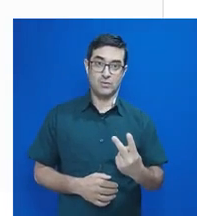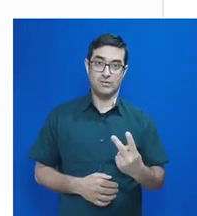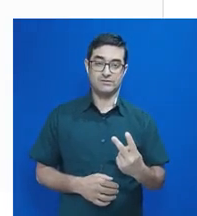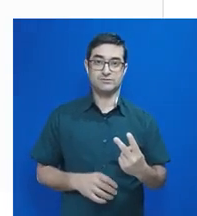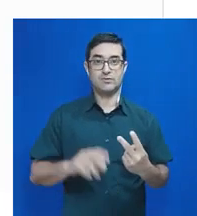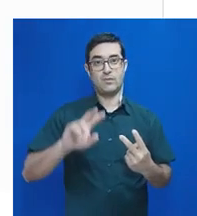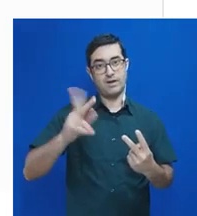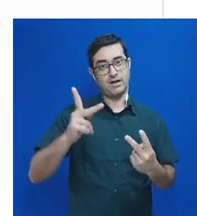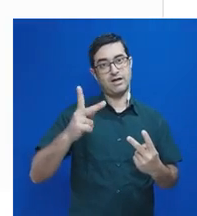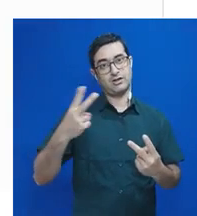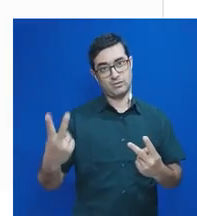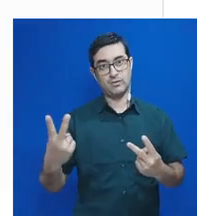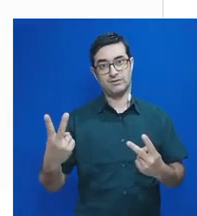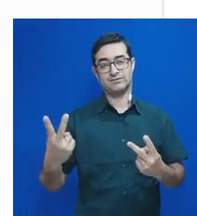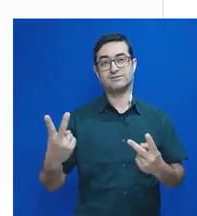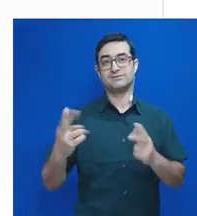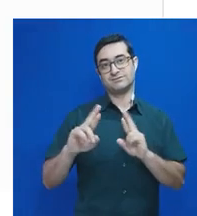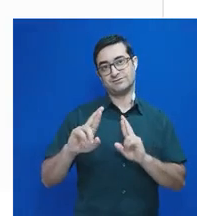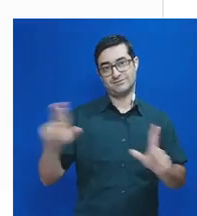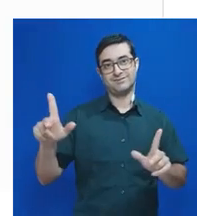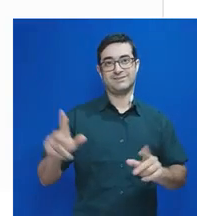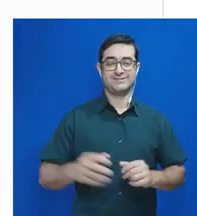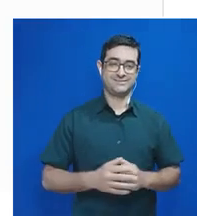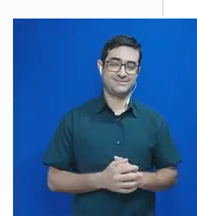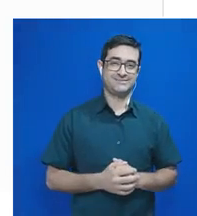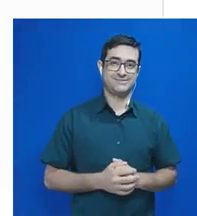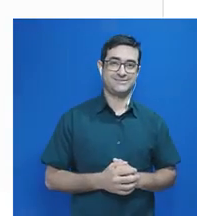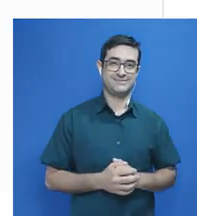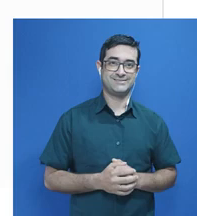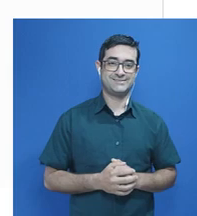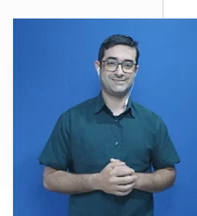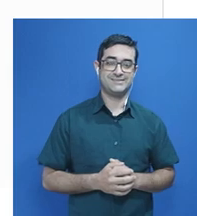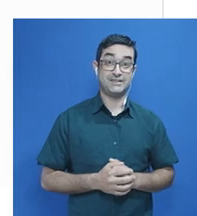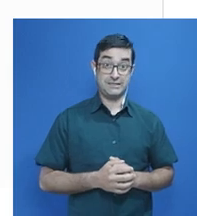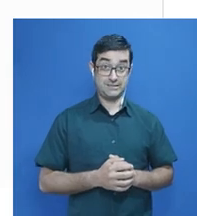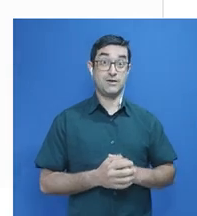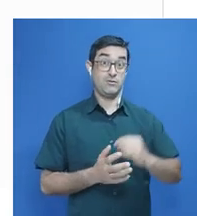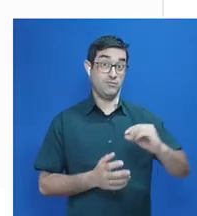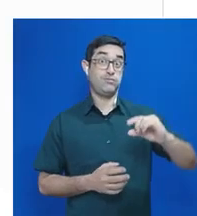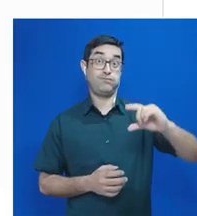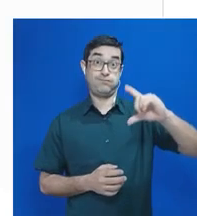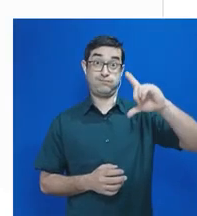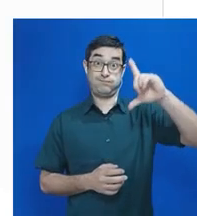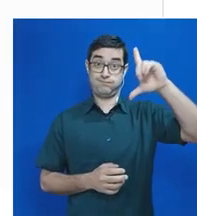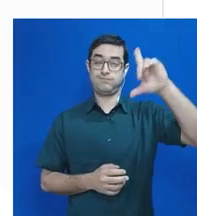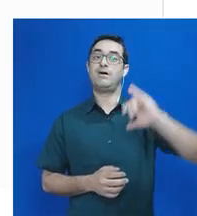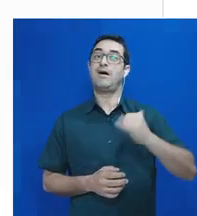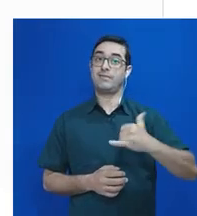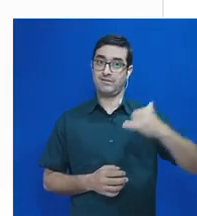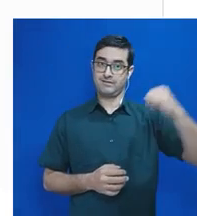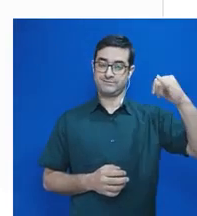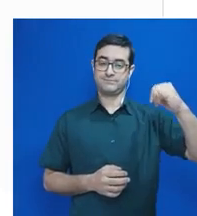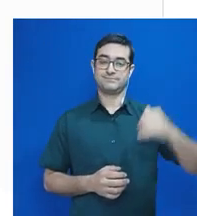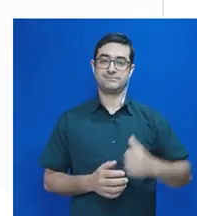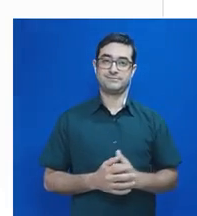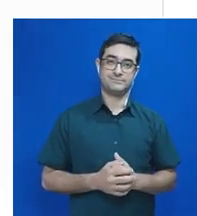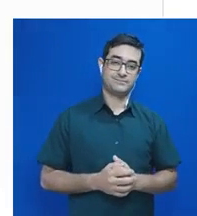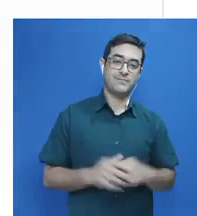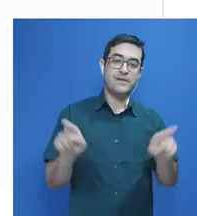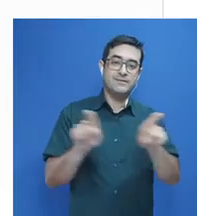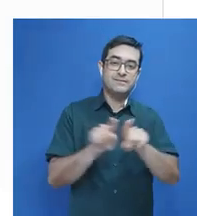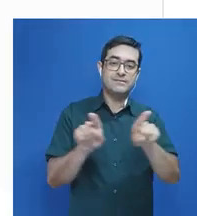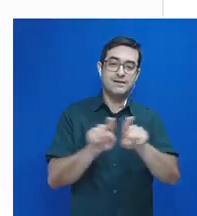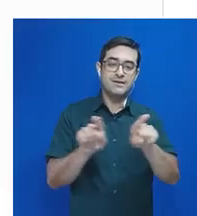como o H2 do hélio, né? Então, do hidrogênio. Então, por isso que aumenta substancialmente a energia